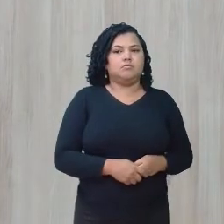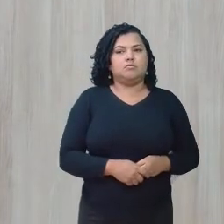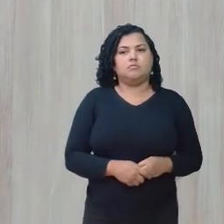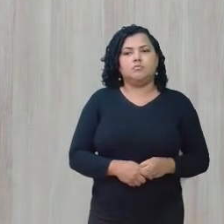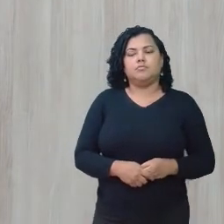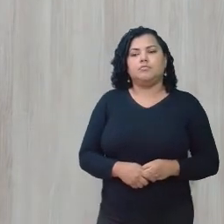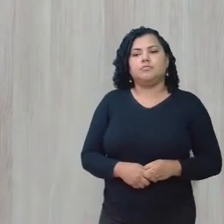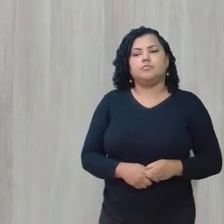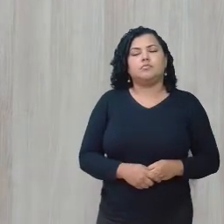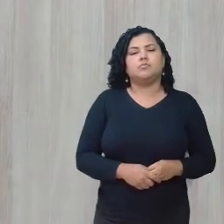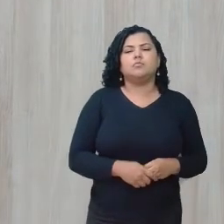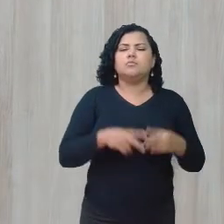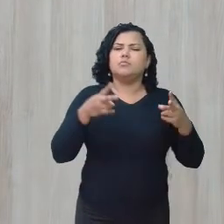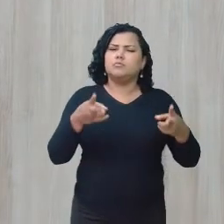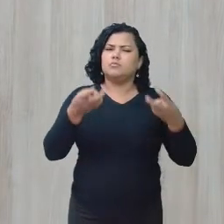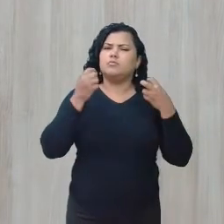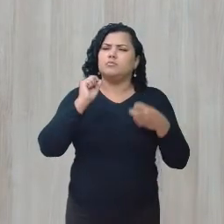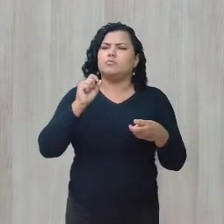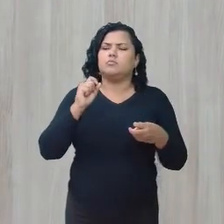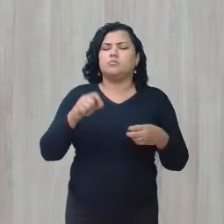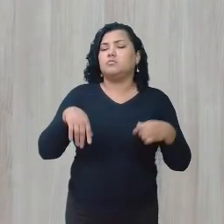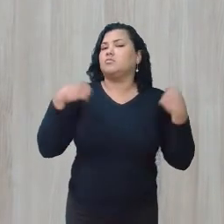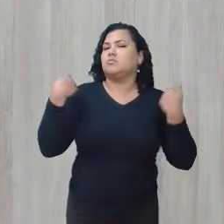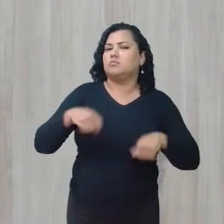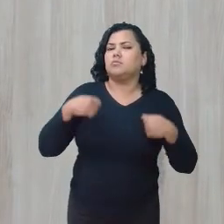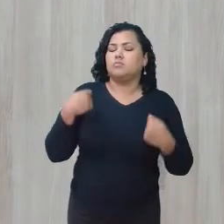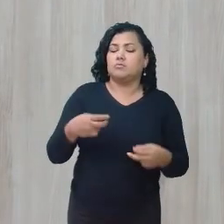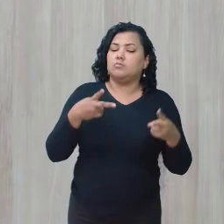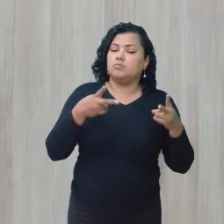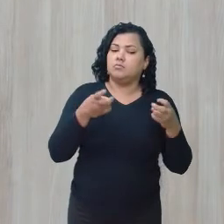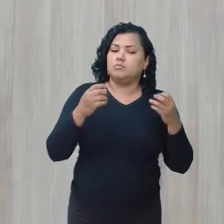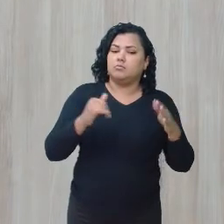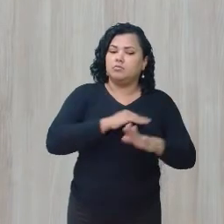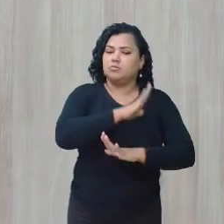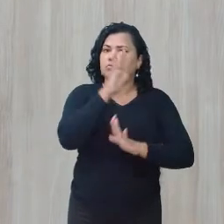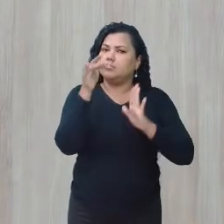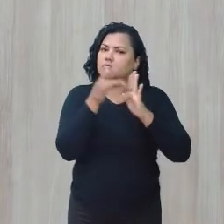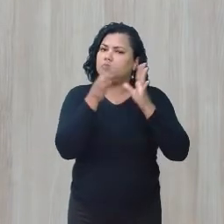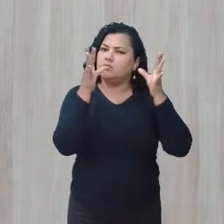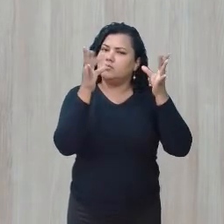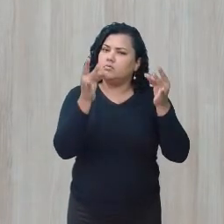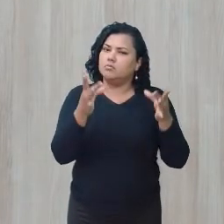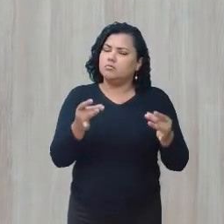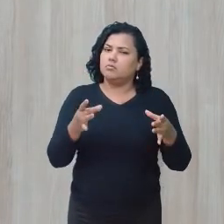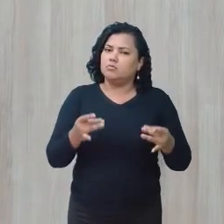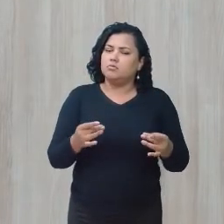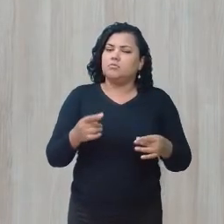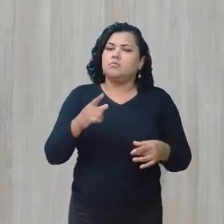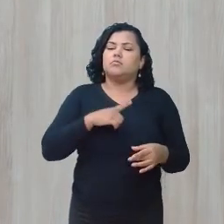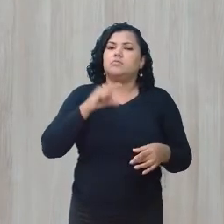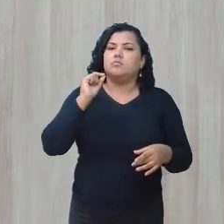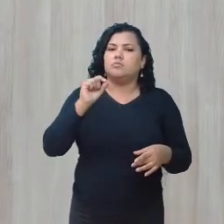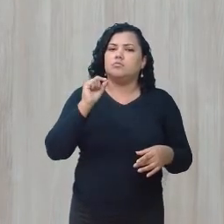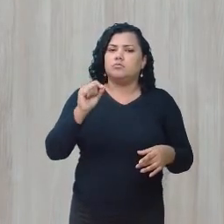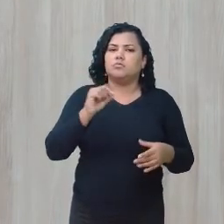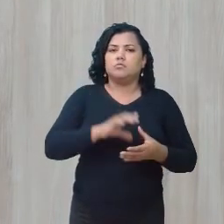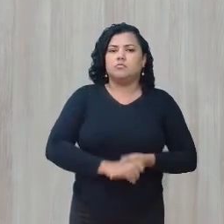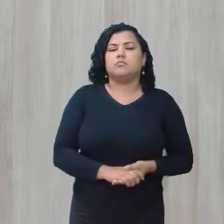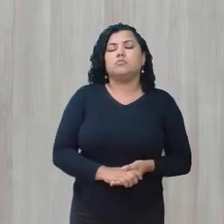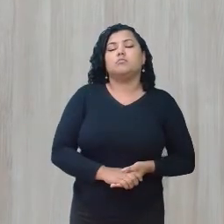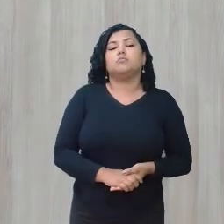da metade para o final da aula, que eu não preciso observar todos esses detalhes. A gente viu os chamados casos